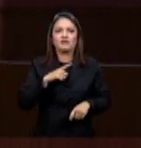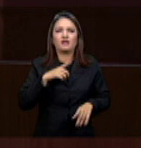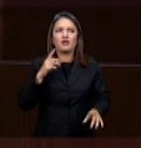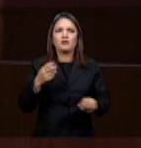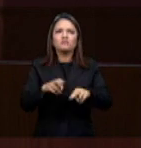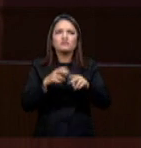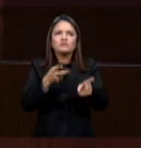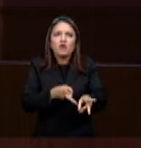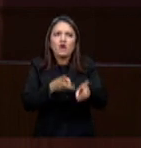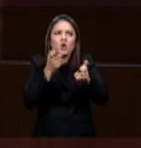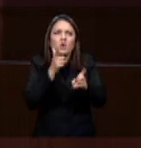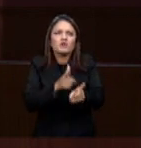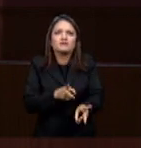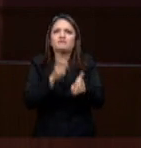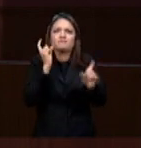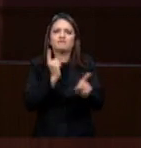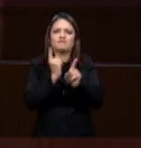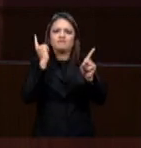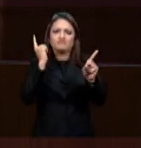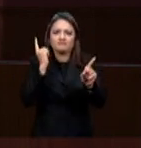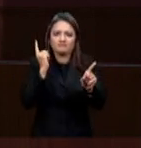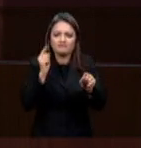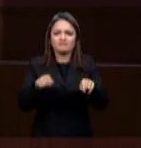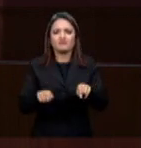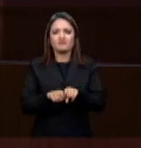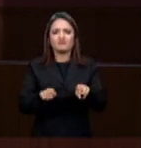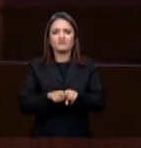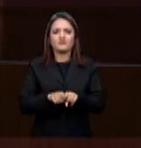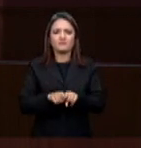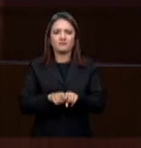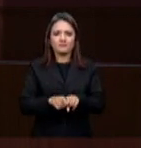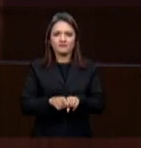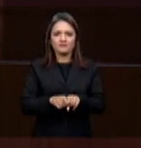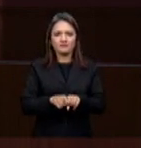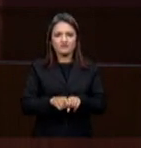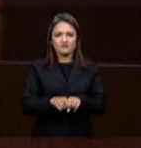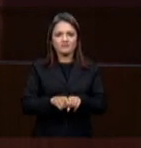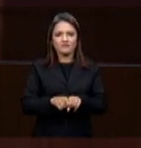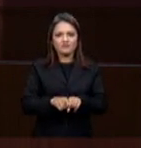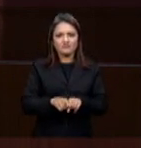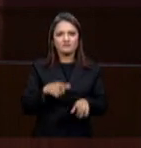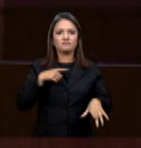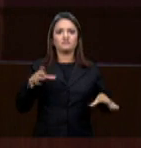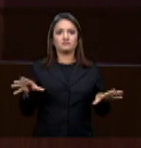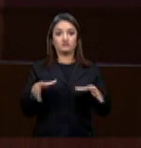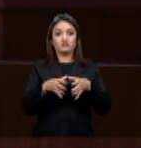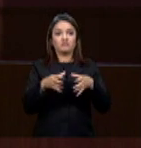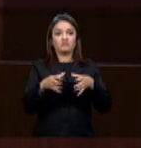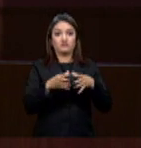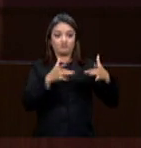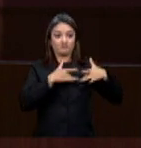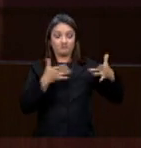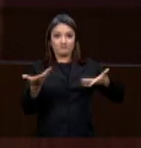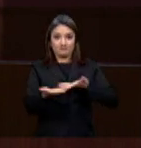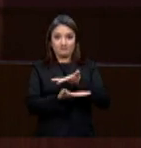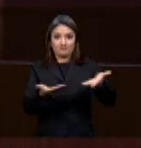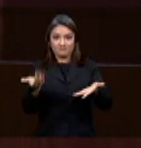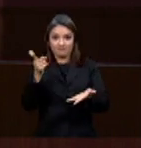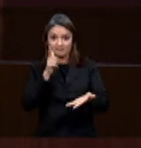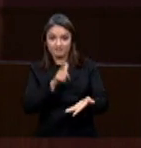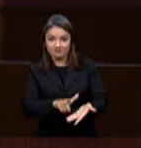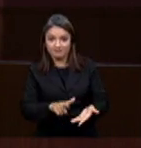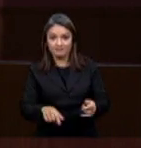Diagnóstico pela capacidade de criação de redes de solidariedade é